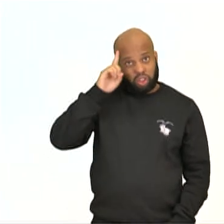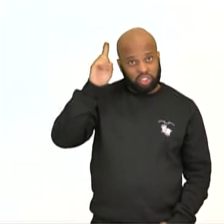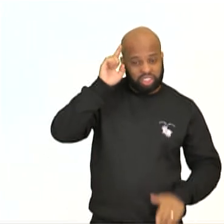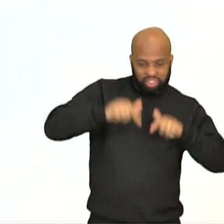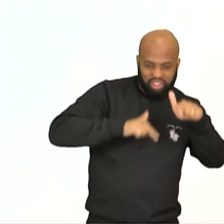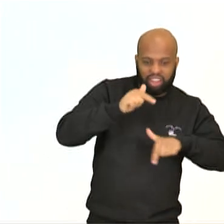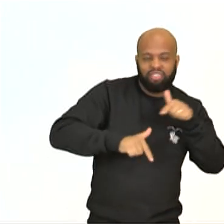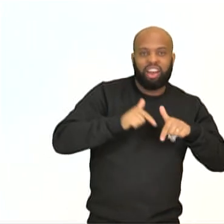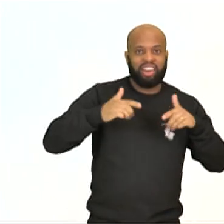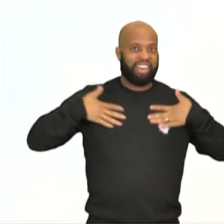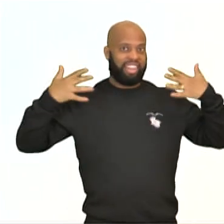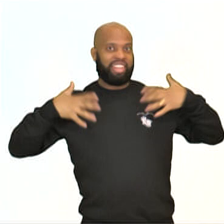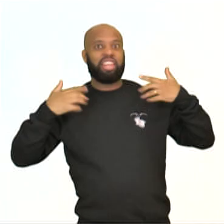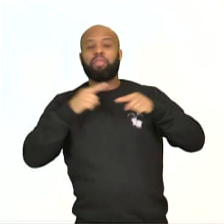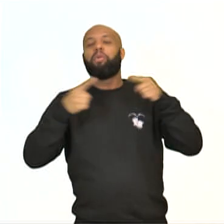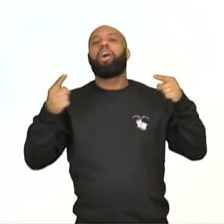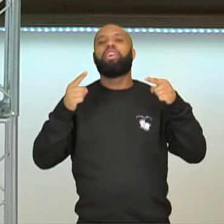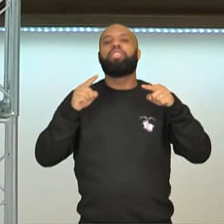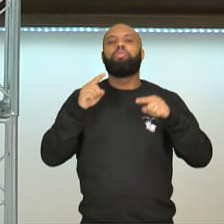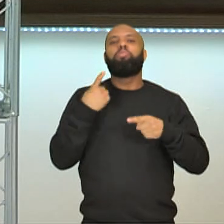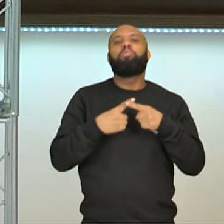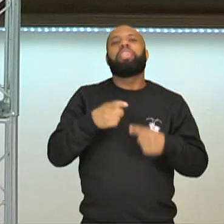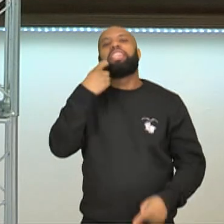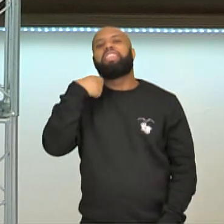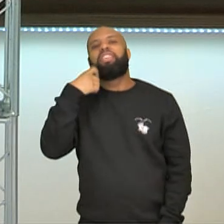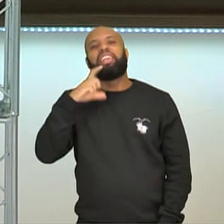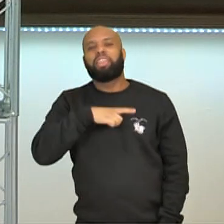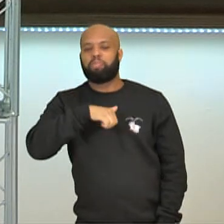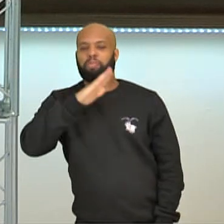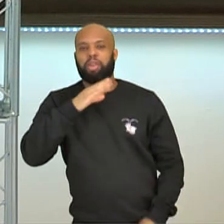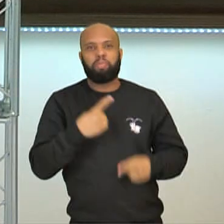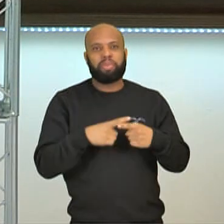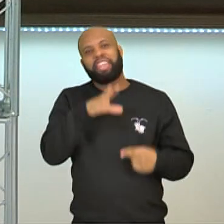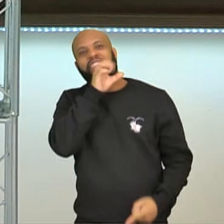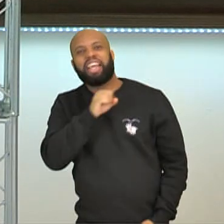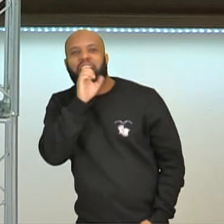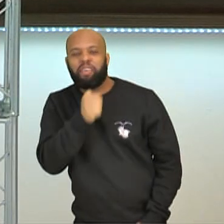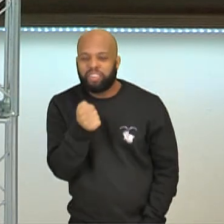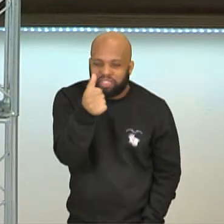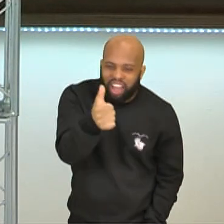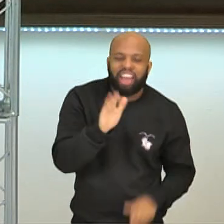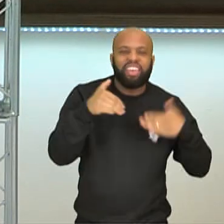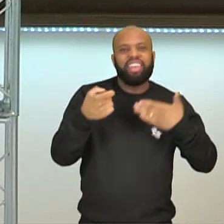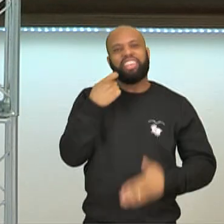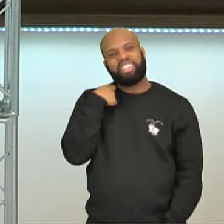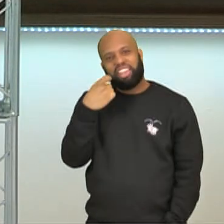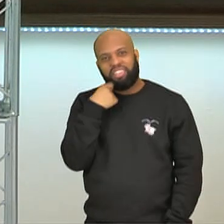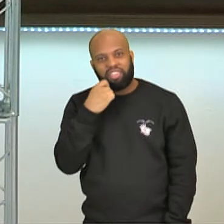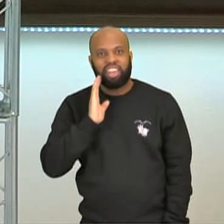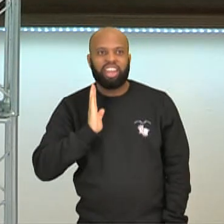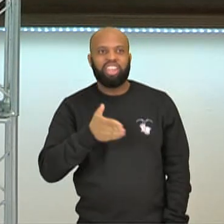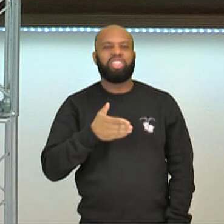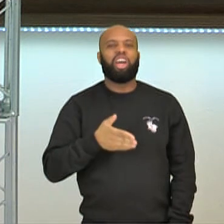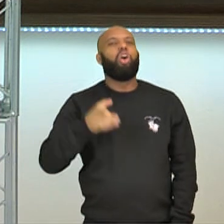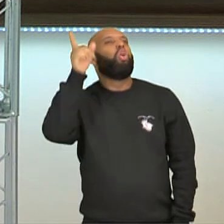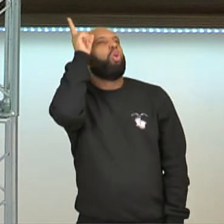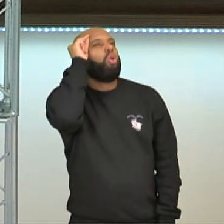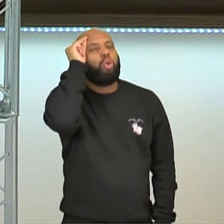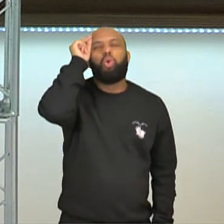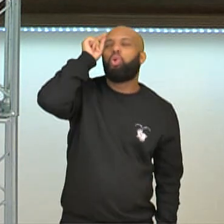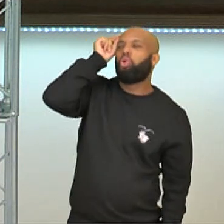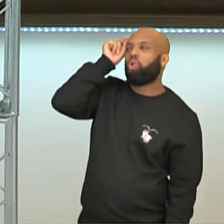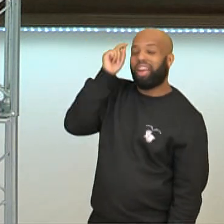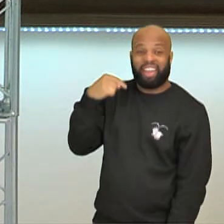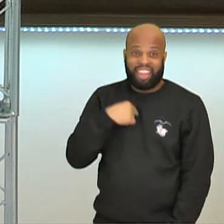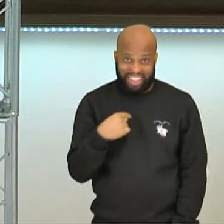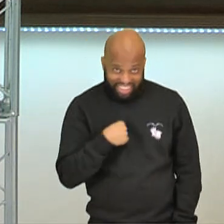dia de trabalho e de alegria, mas por que sexta-feira é mais alegria? Tá chegando sábado, então na sexta-feira a gente já dá aquela aliviada.